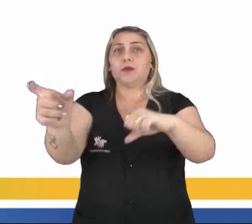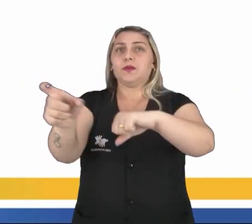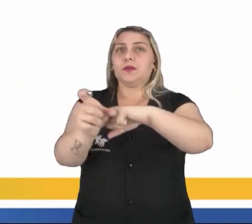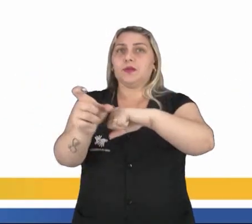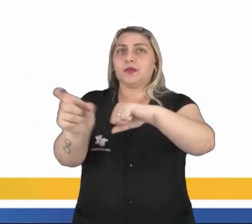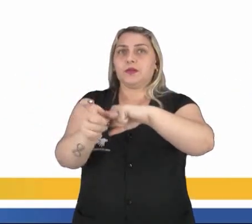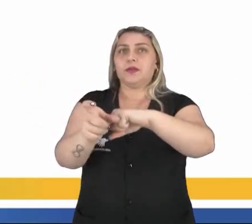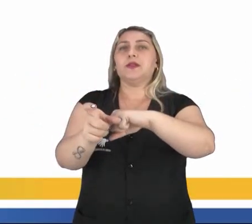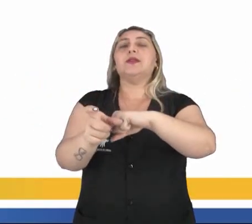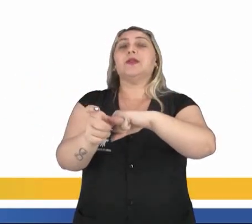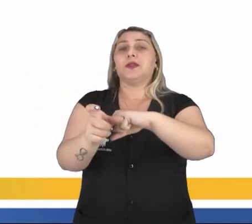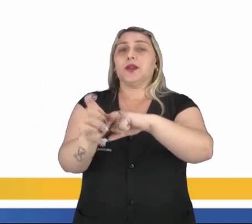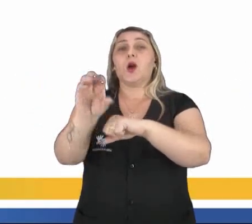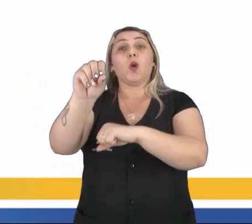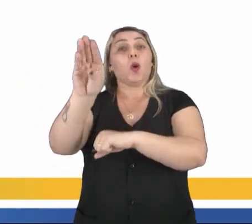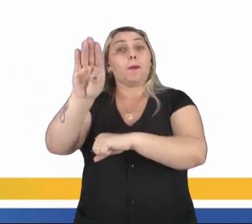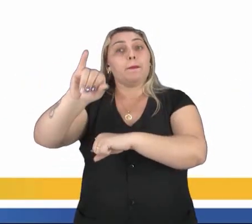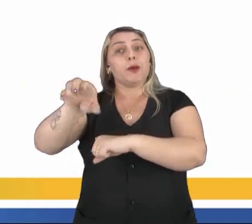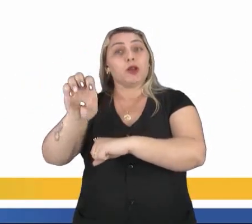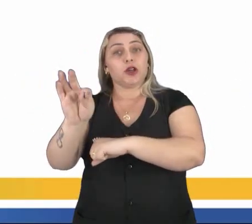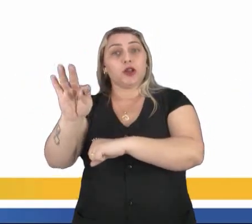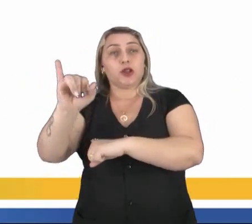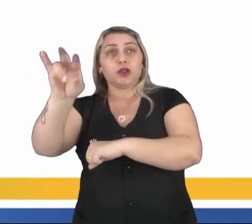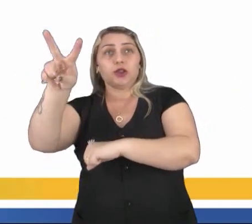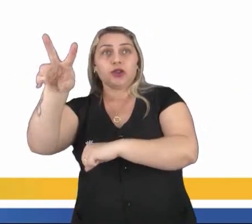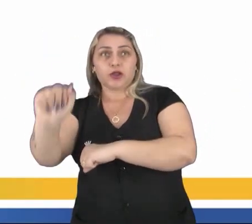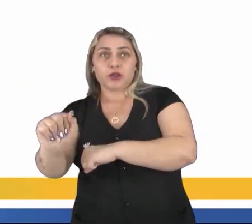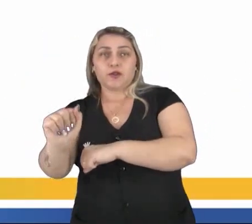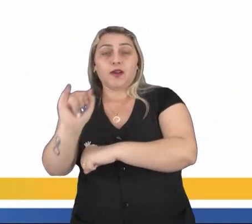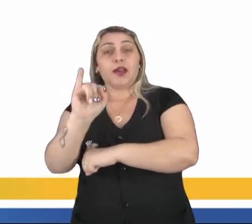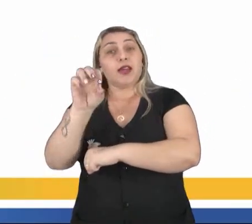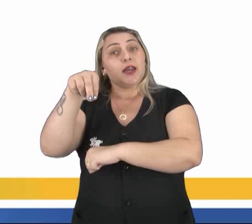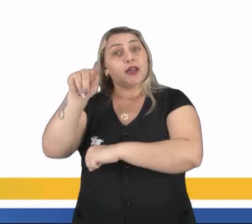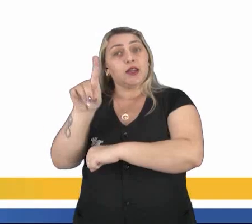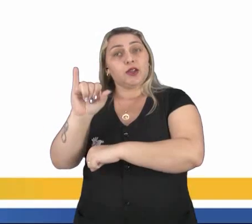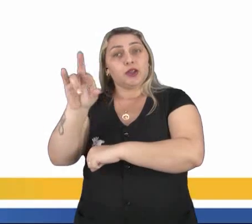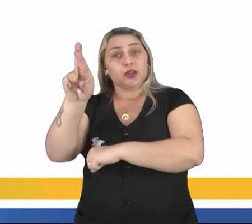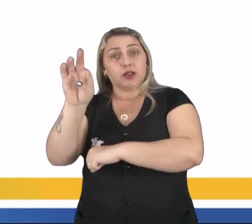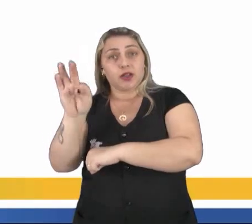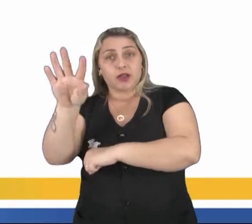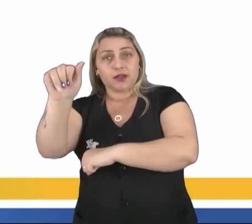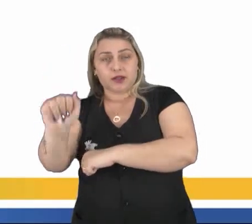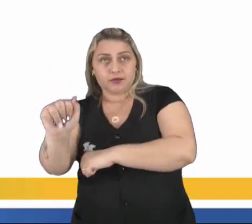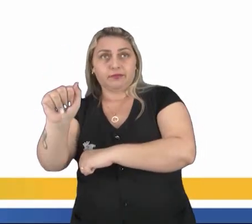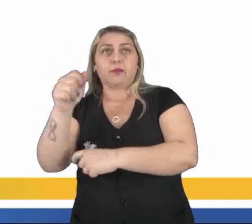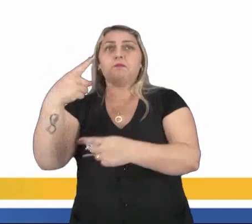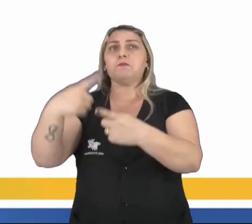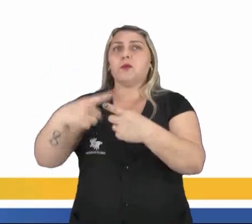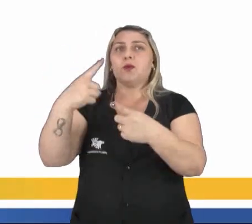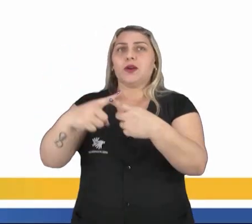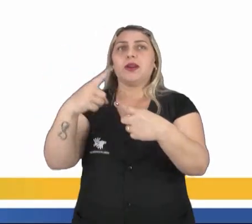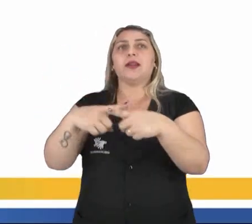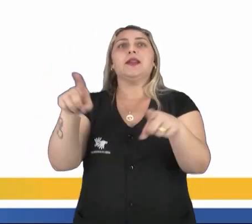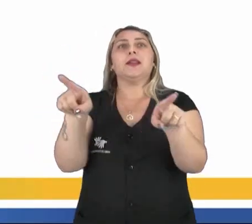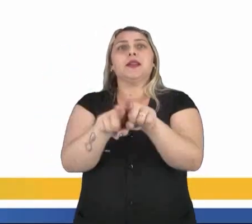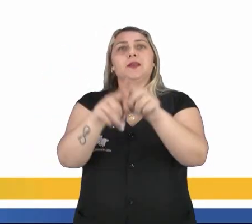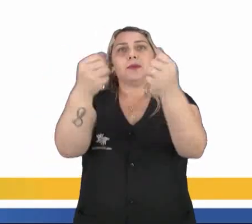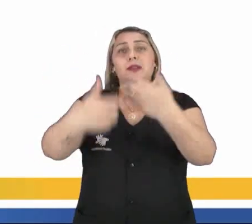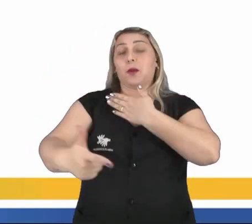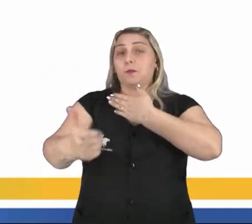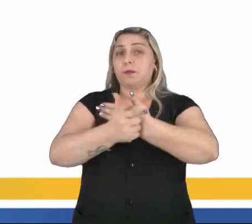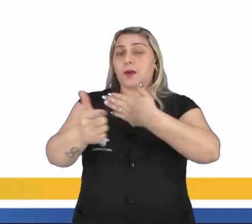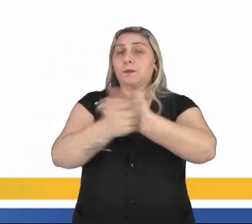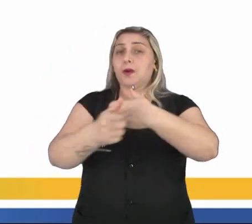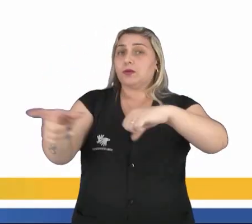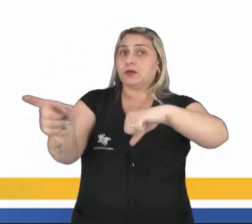oração subordinada, substantiva, né? Objetiva e indireta, porque além de desempenhar